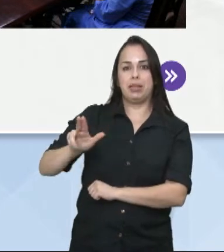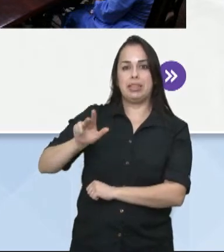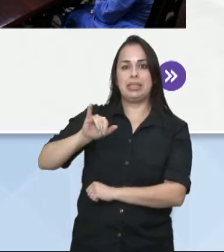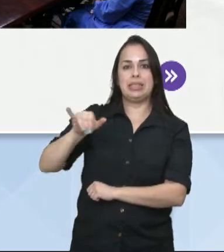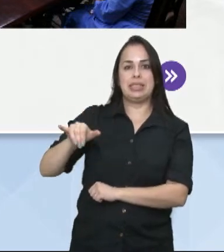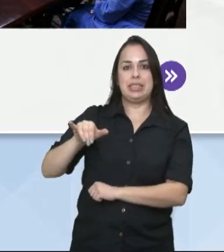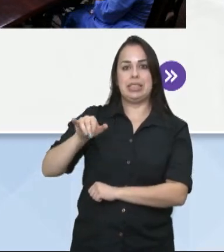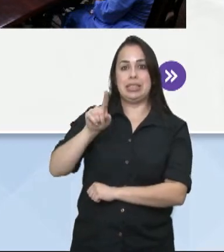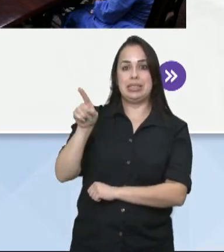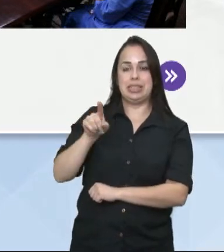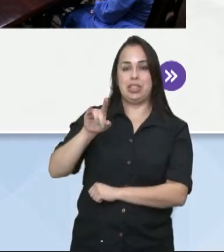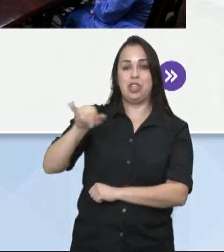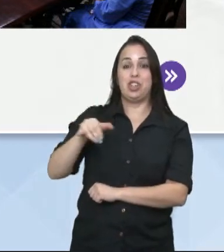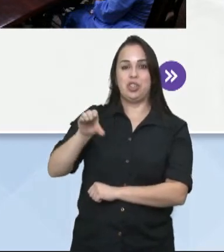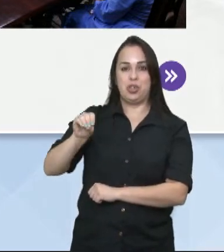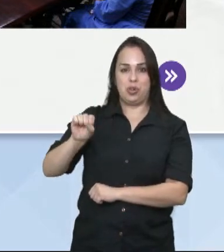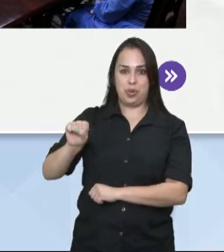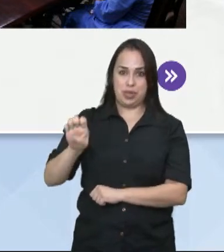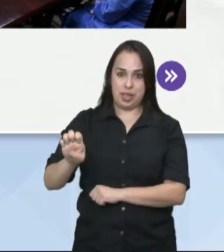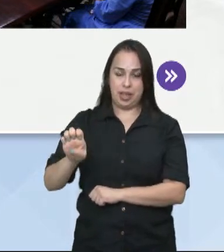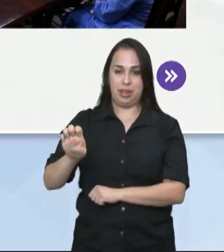cônomo da